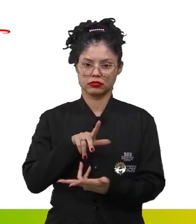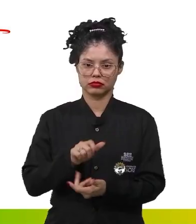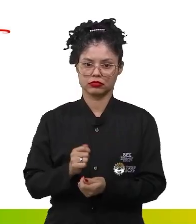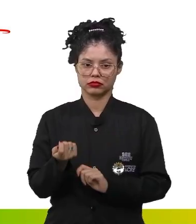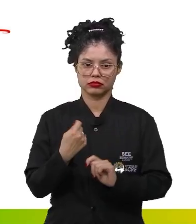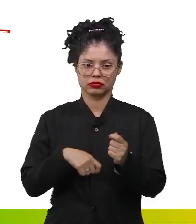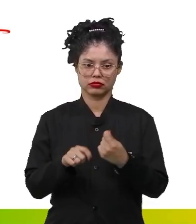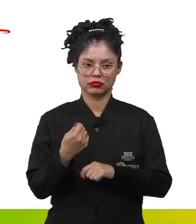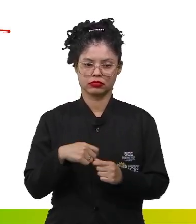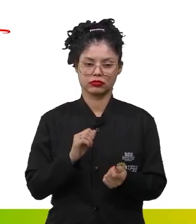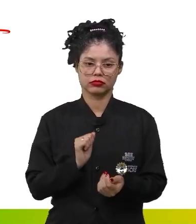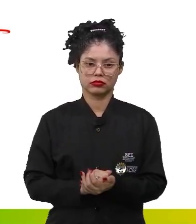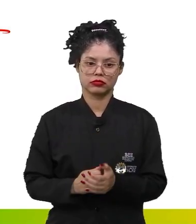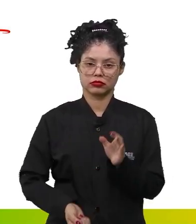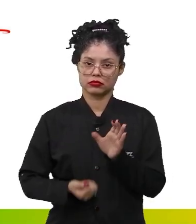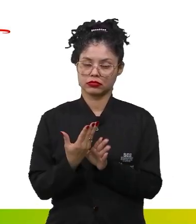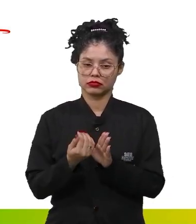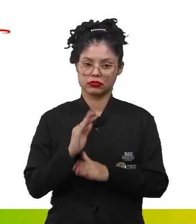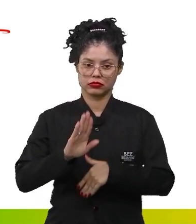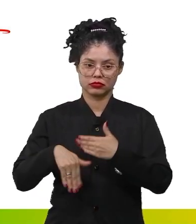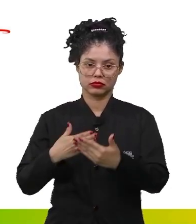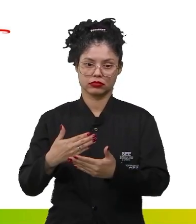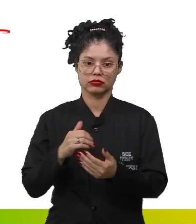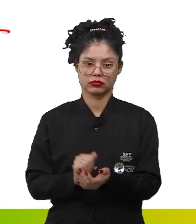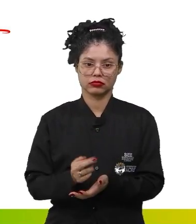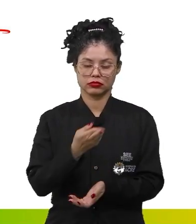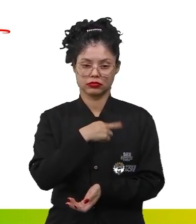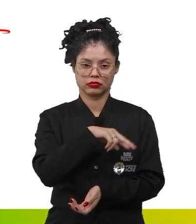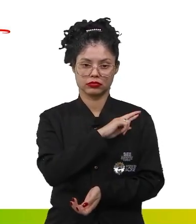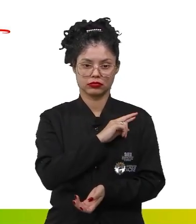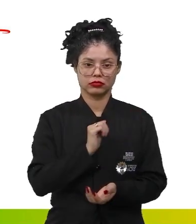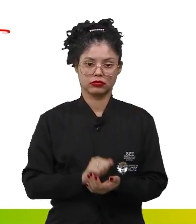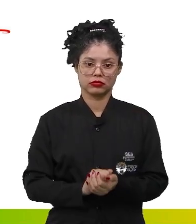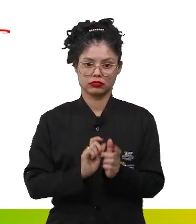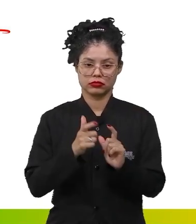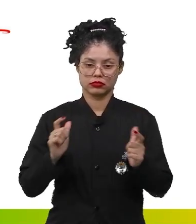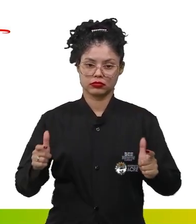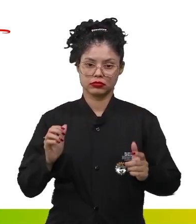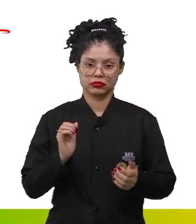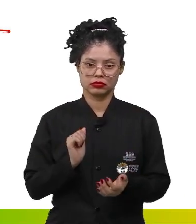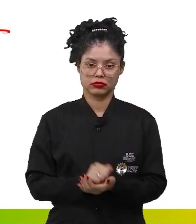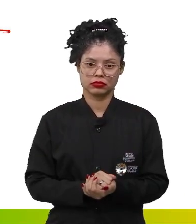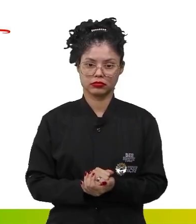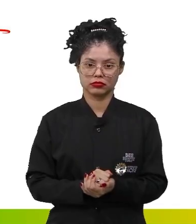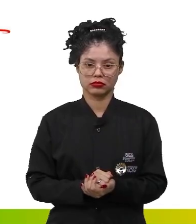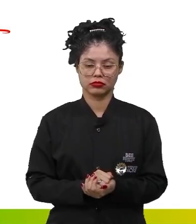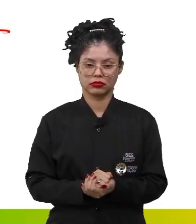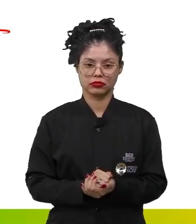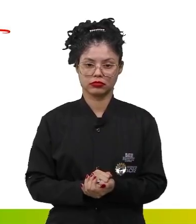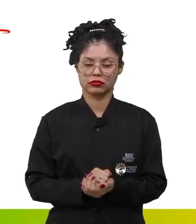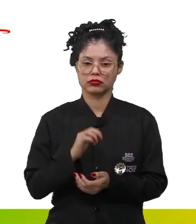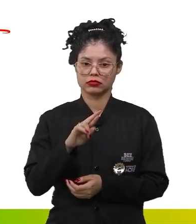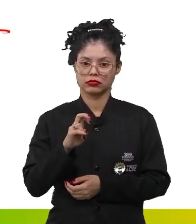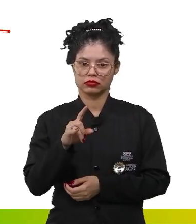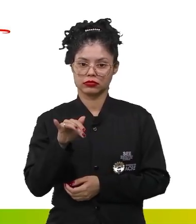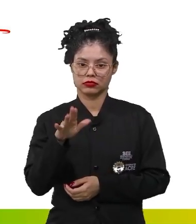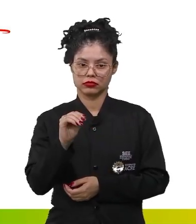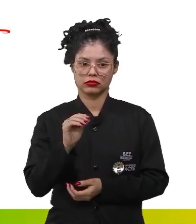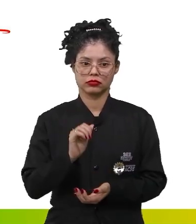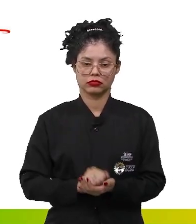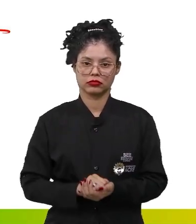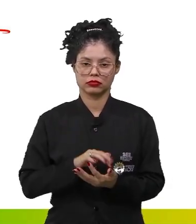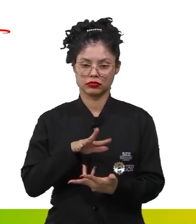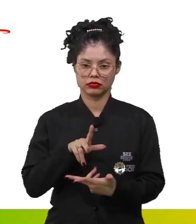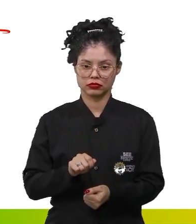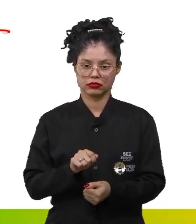da globalização econômica, cujos processos são responsáveis pelo aumento do número de refugiados